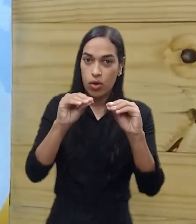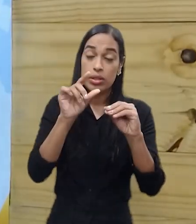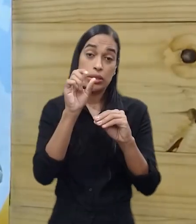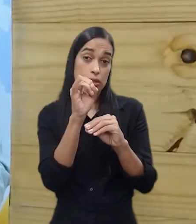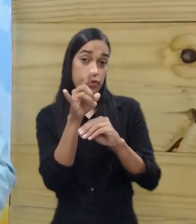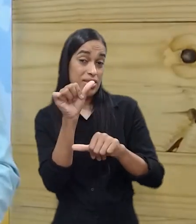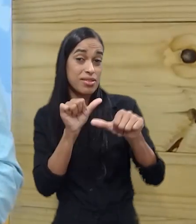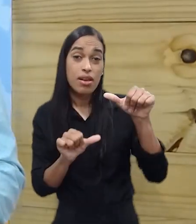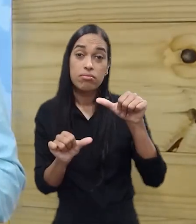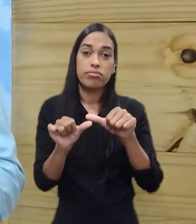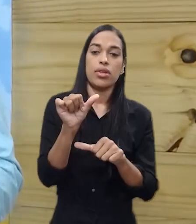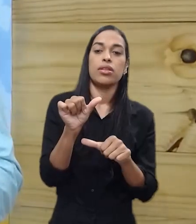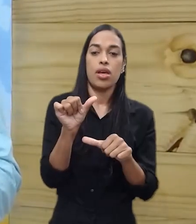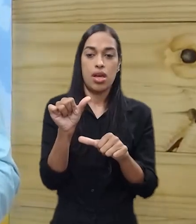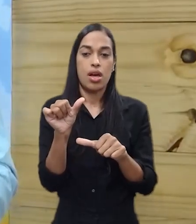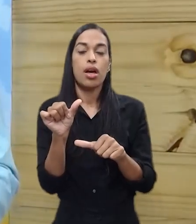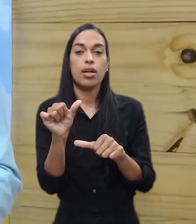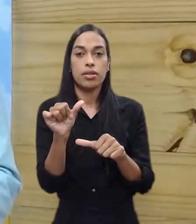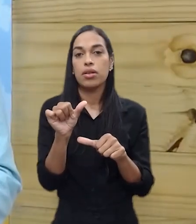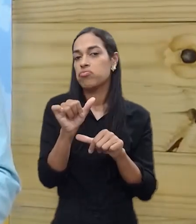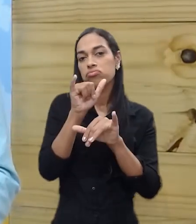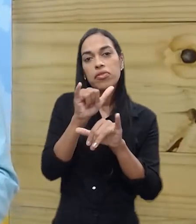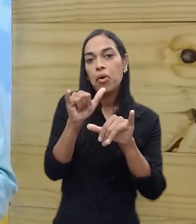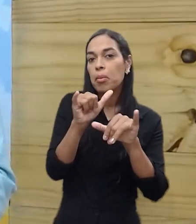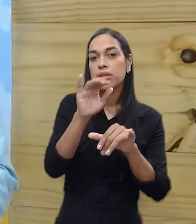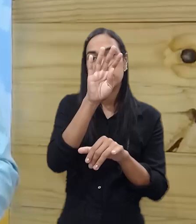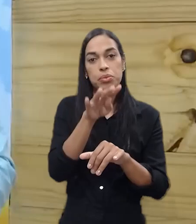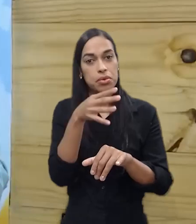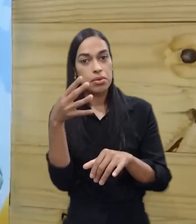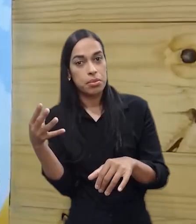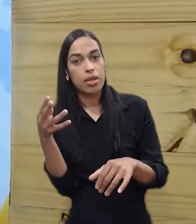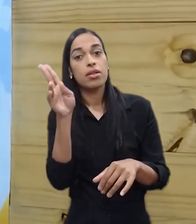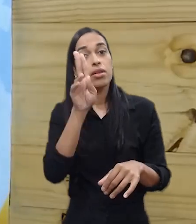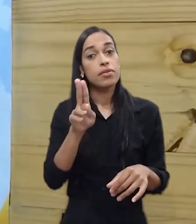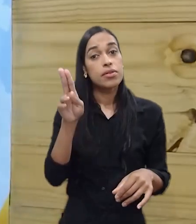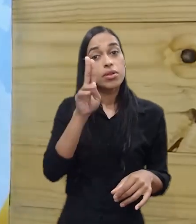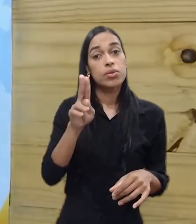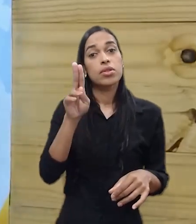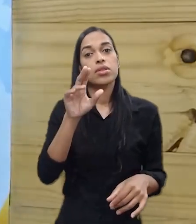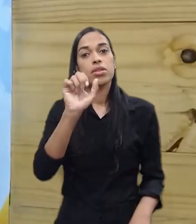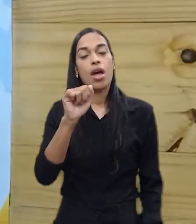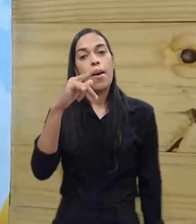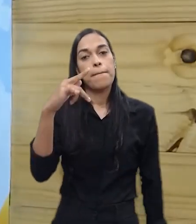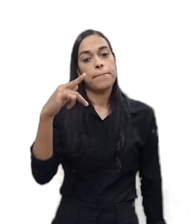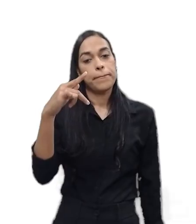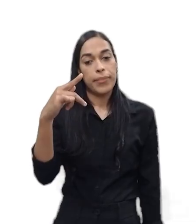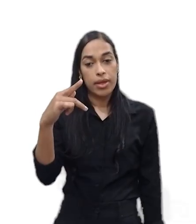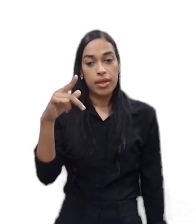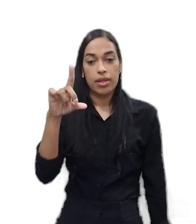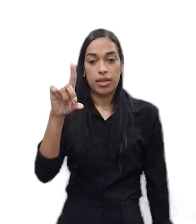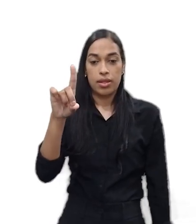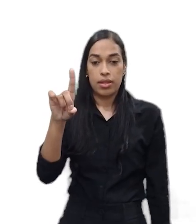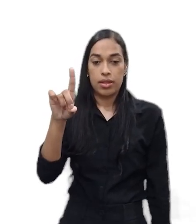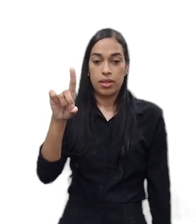alterar algum dados dessa tabela, aí você utiliza o comando update,